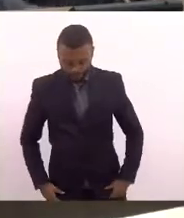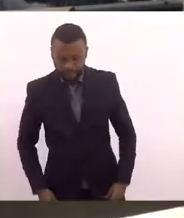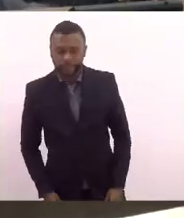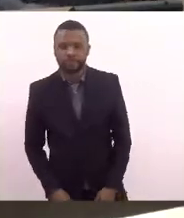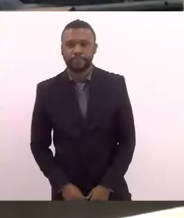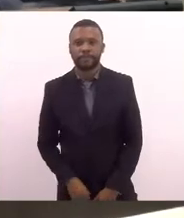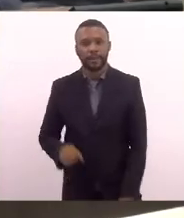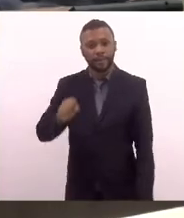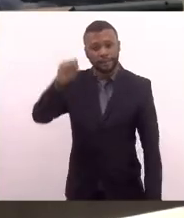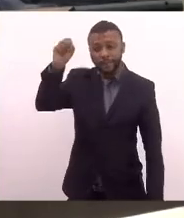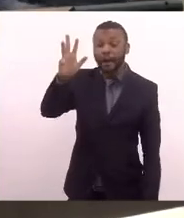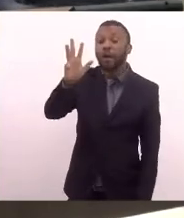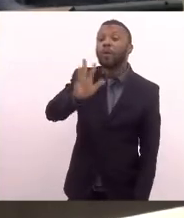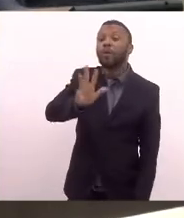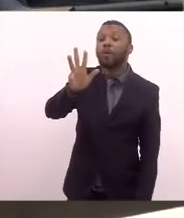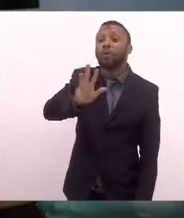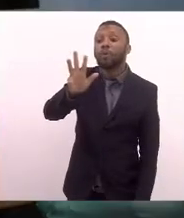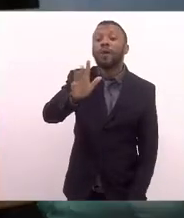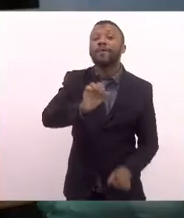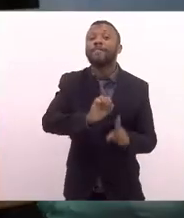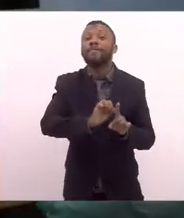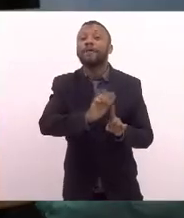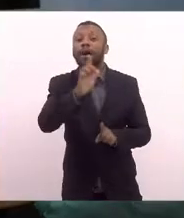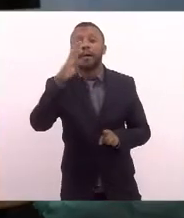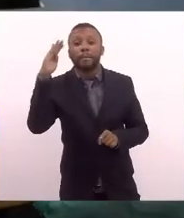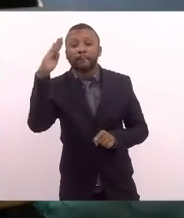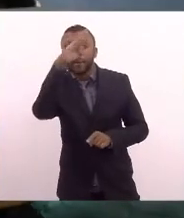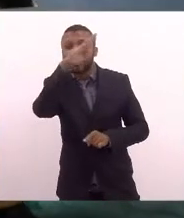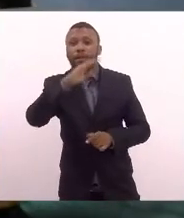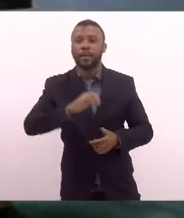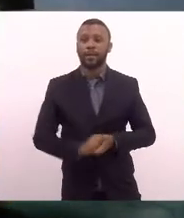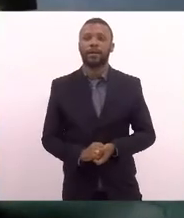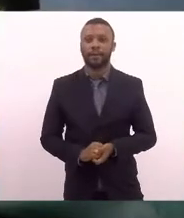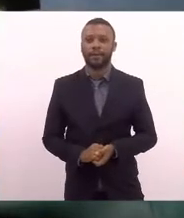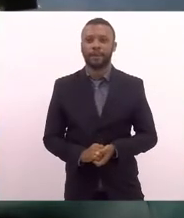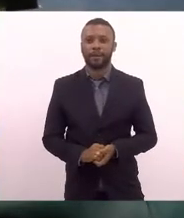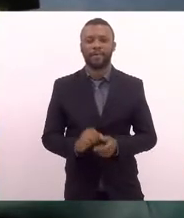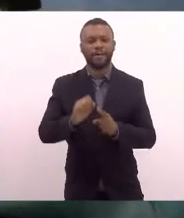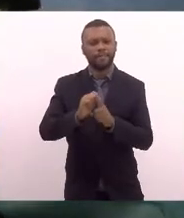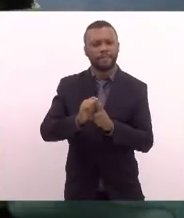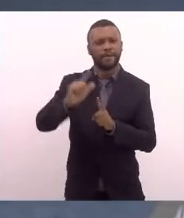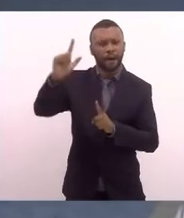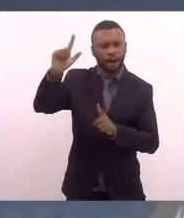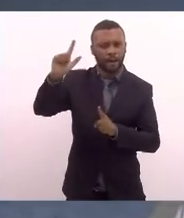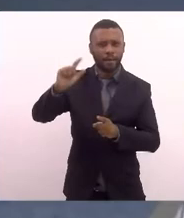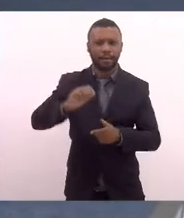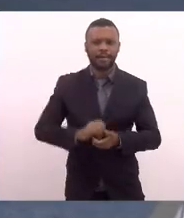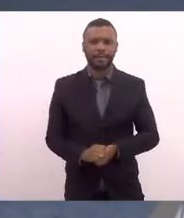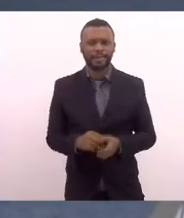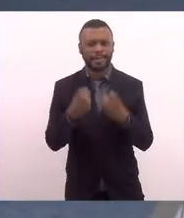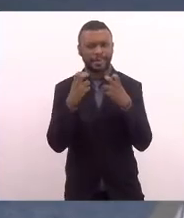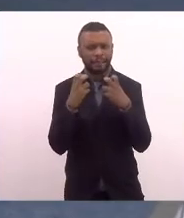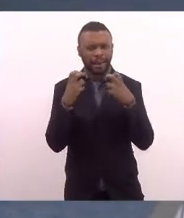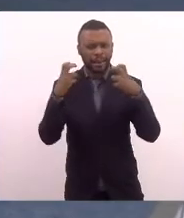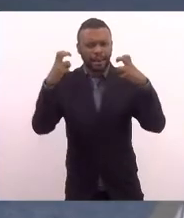Viva Lula! Fora Bolsonaro! Fora! Que gritar